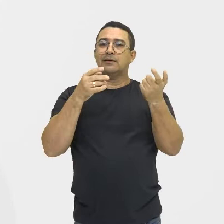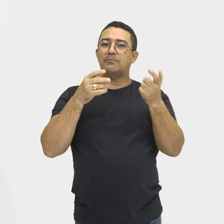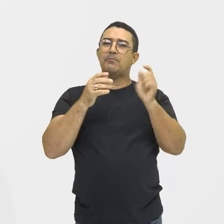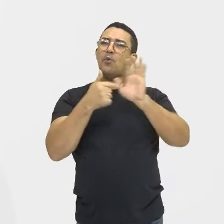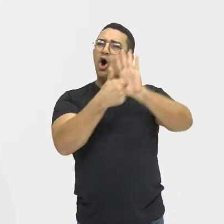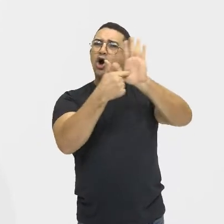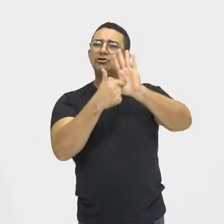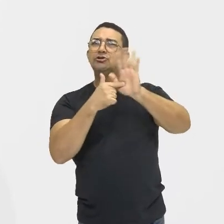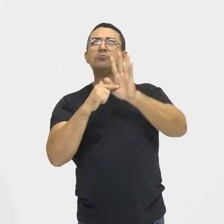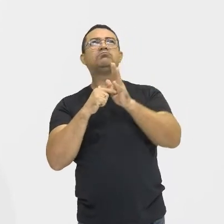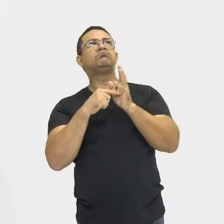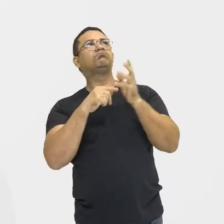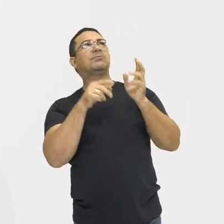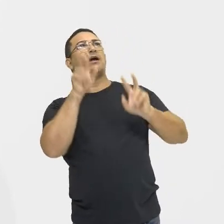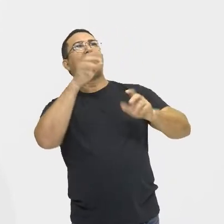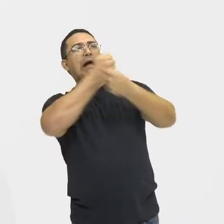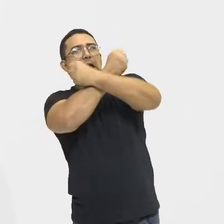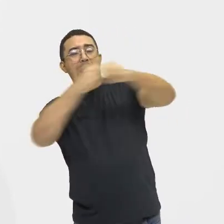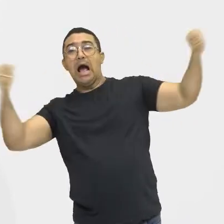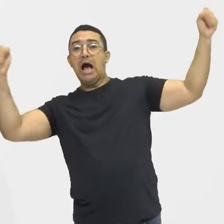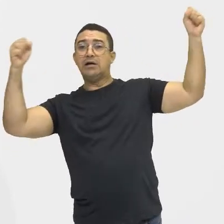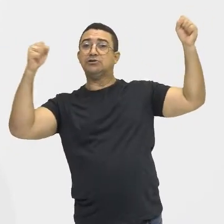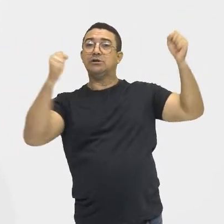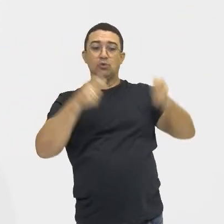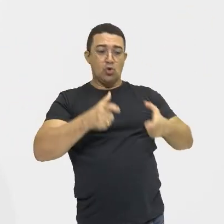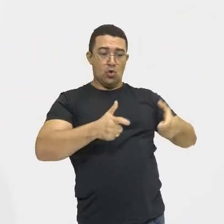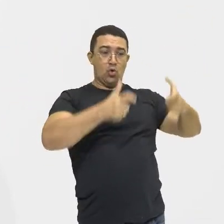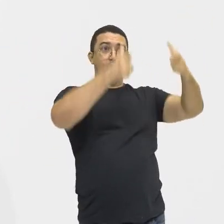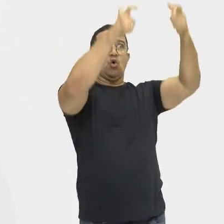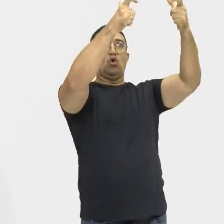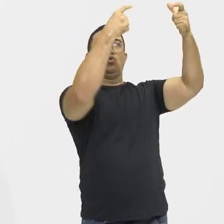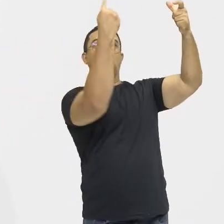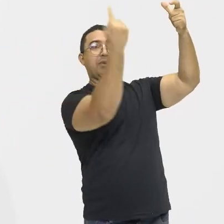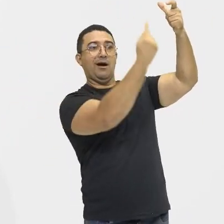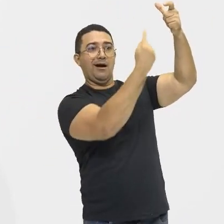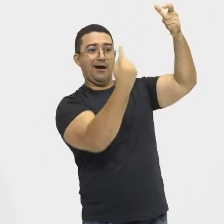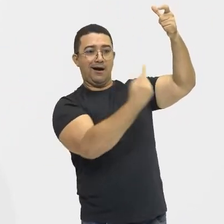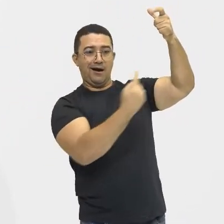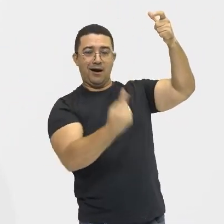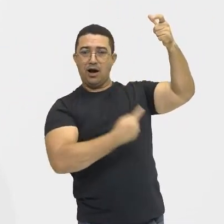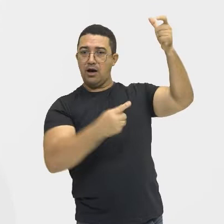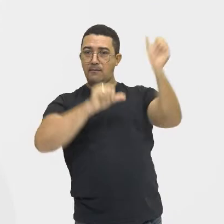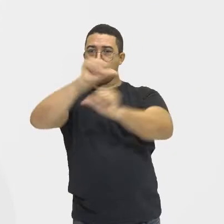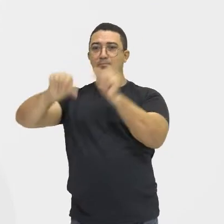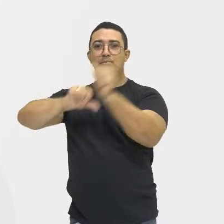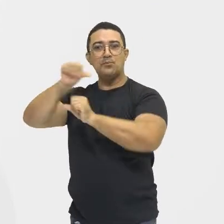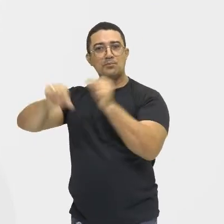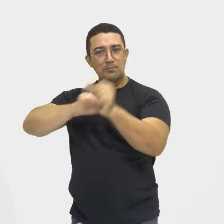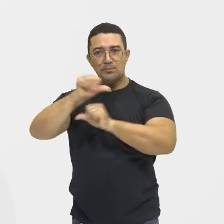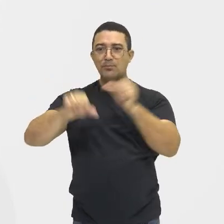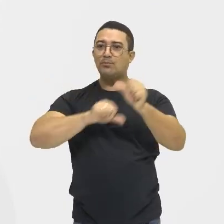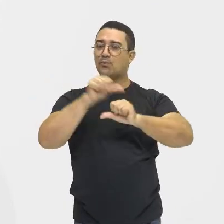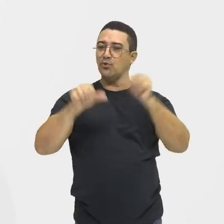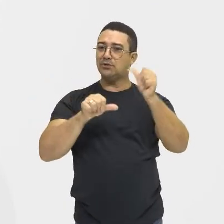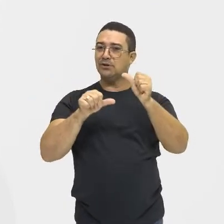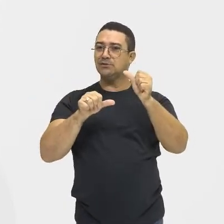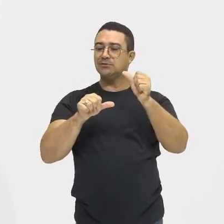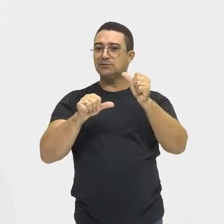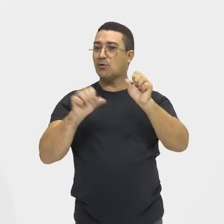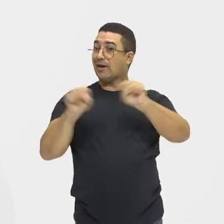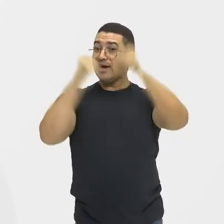grandioso, monumental, retorcido, substituindo a unidade geométrica e o equilíbrio da arte